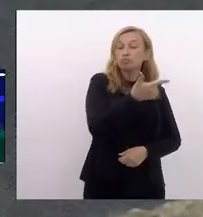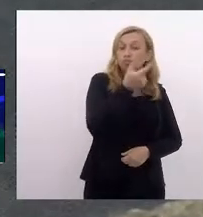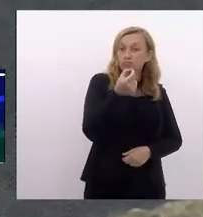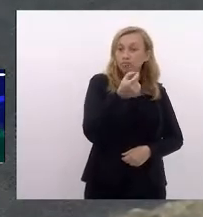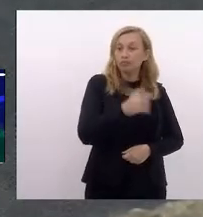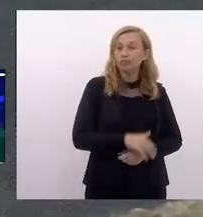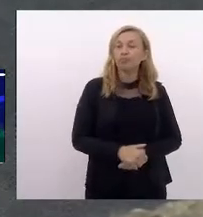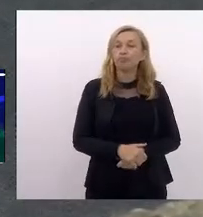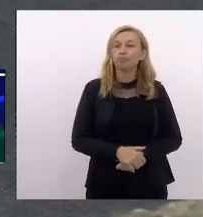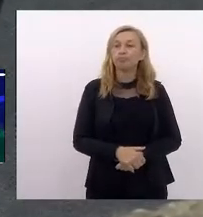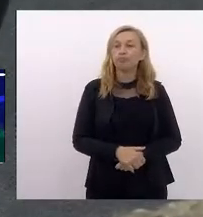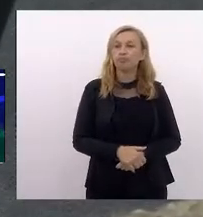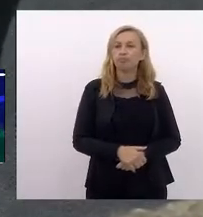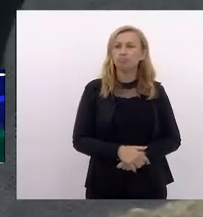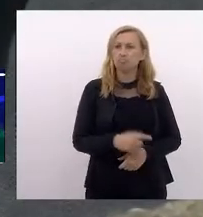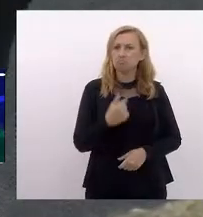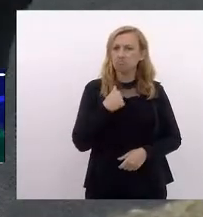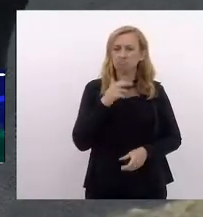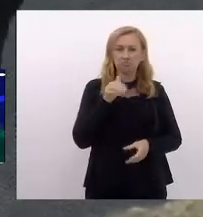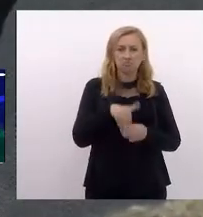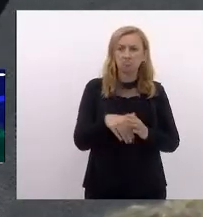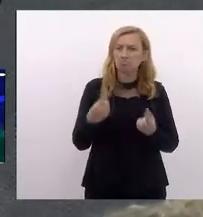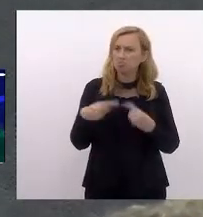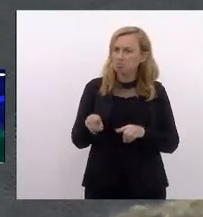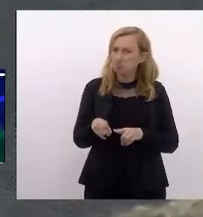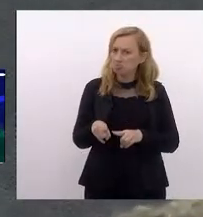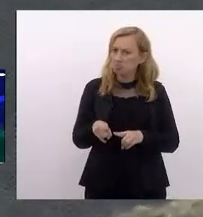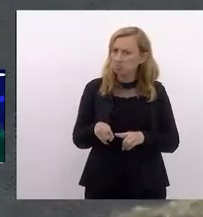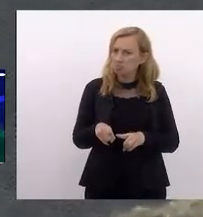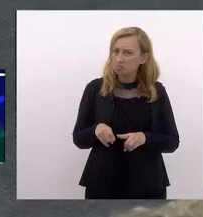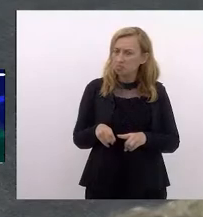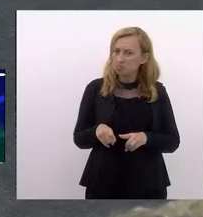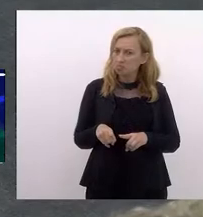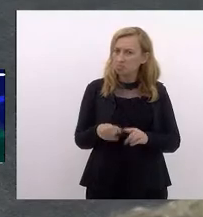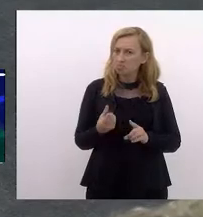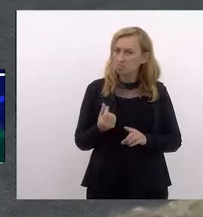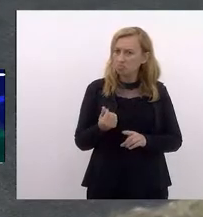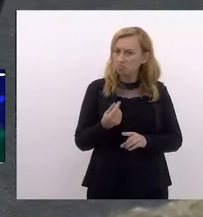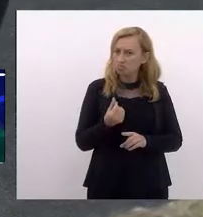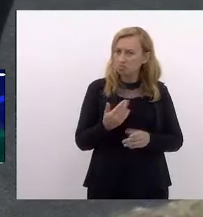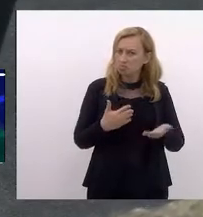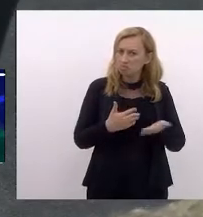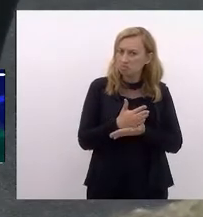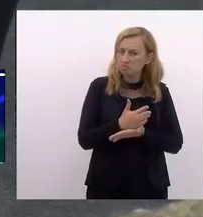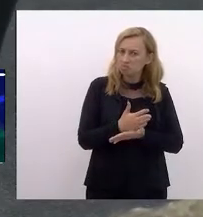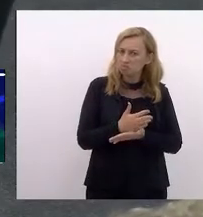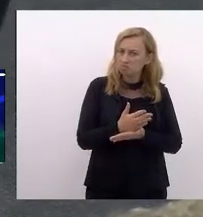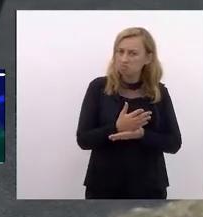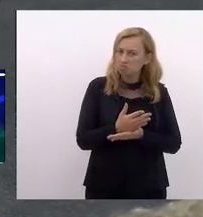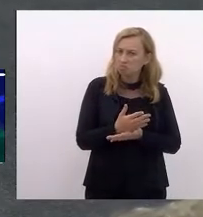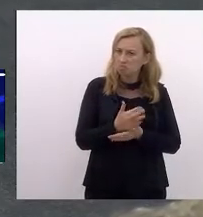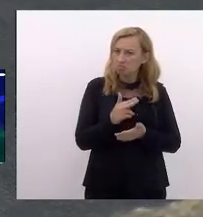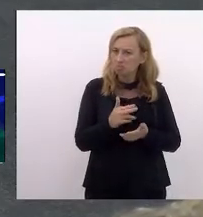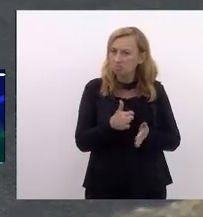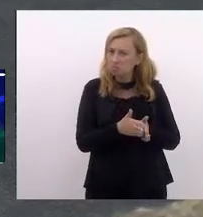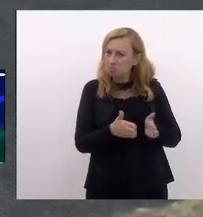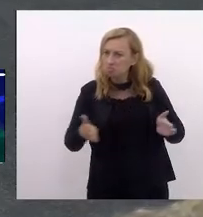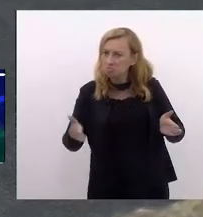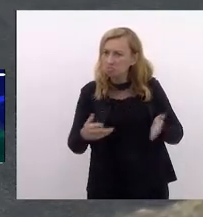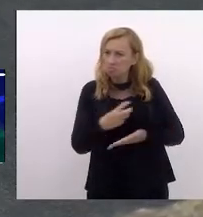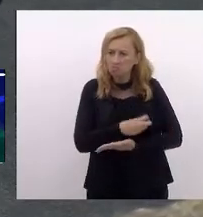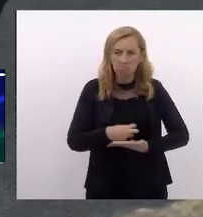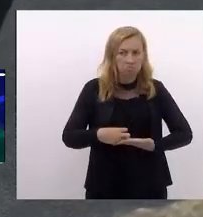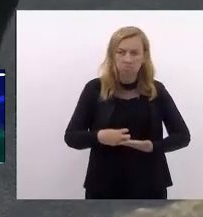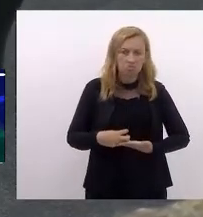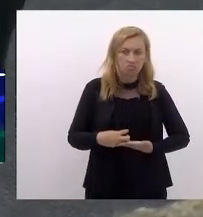2020 e eu não voltei contrário contrariamente essas contas aprovação dessas contas em função do processo de